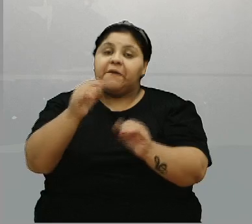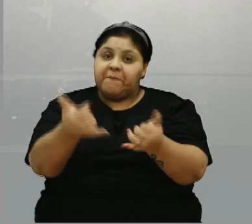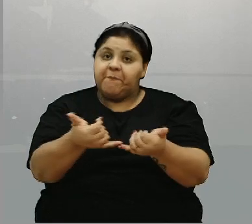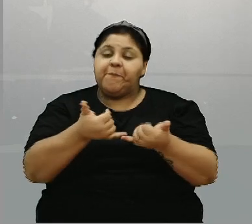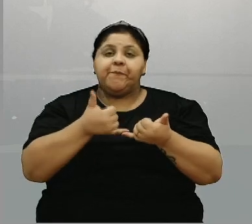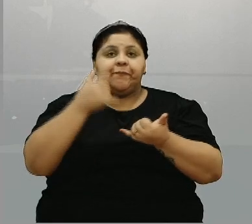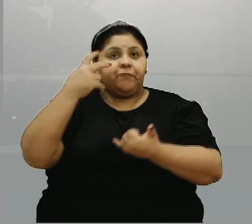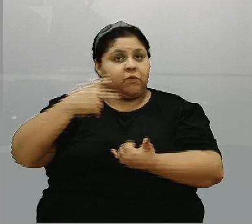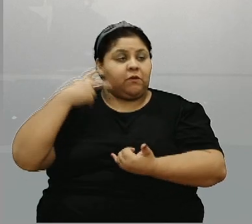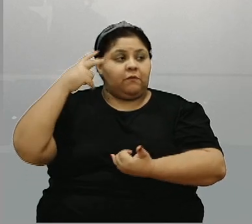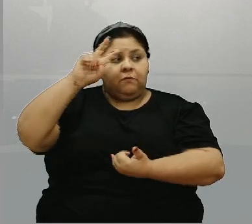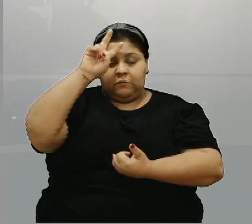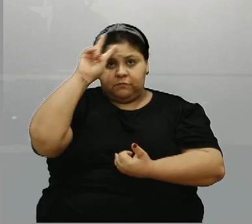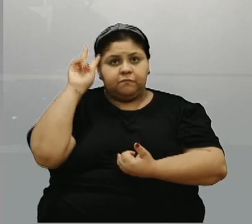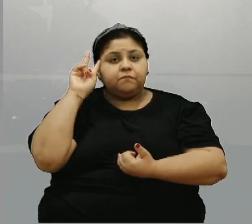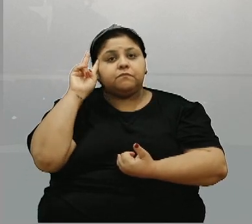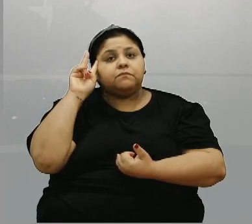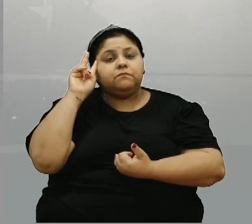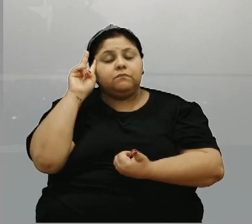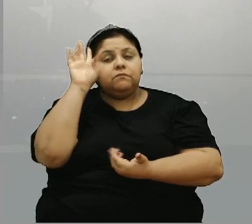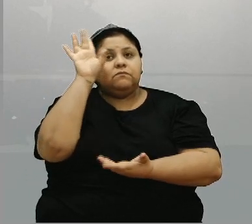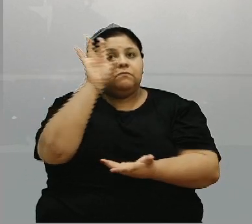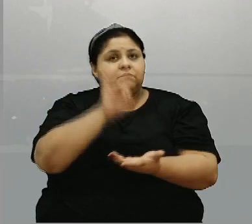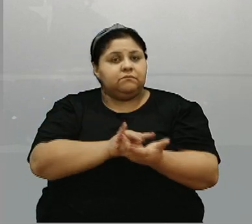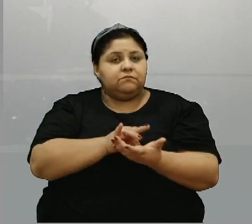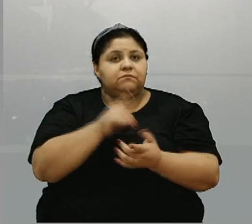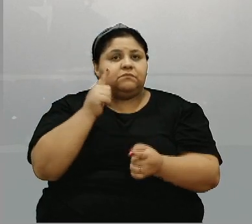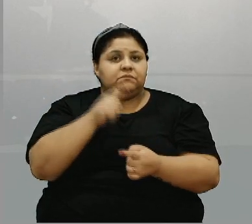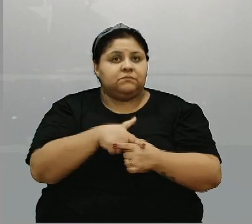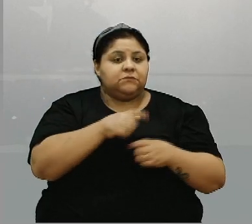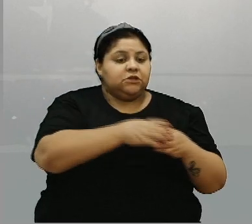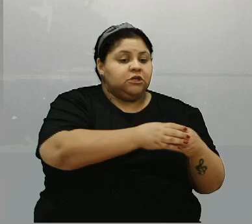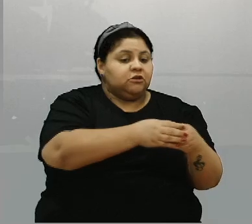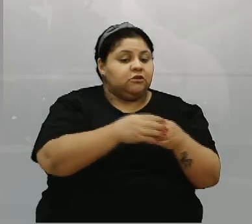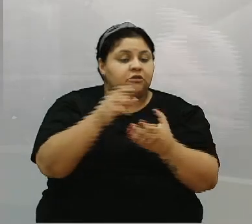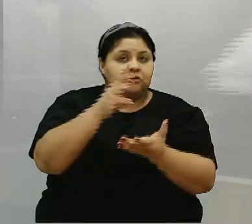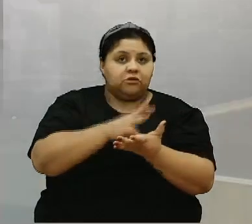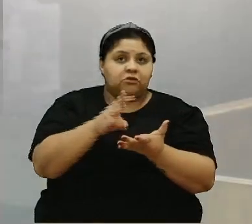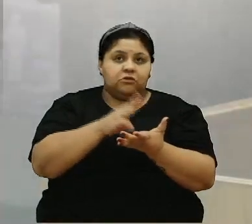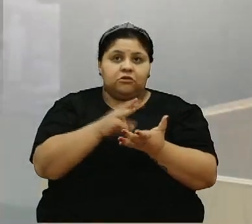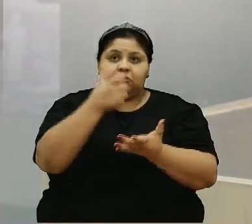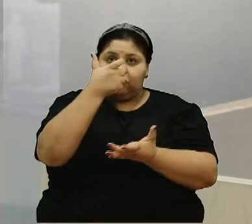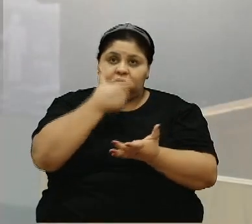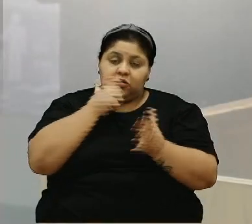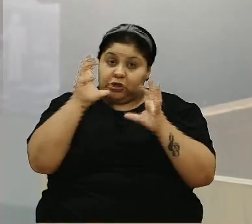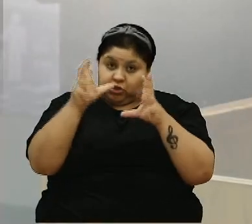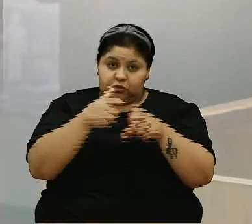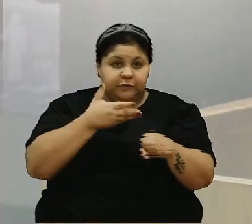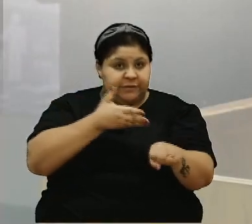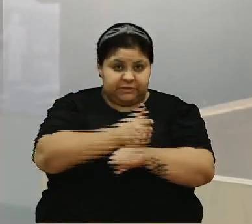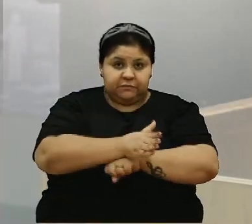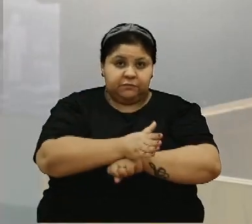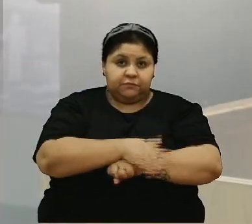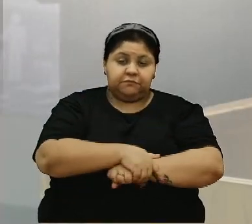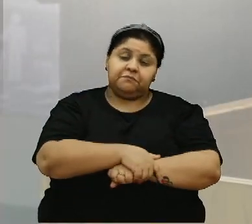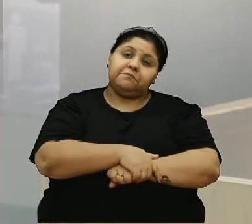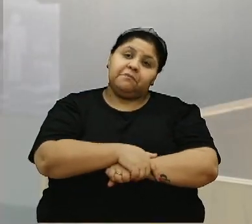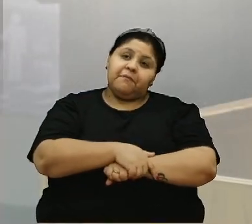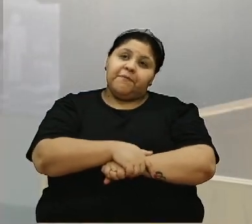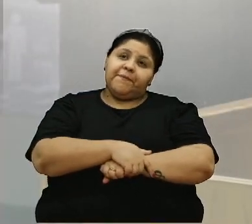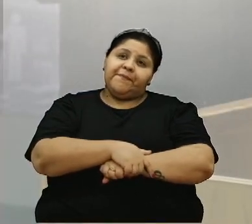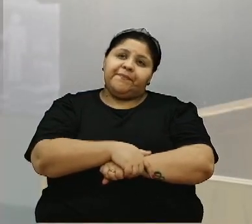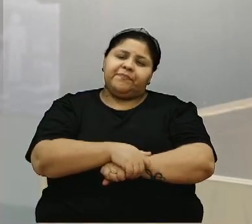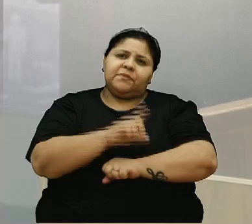vereador Ues, e confirmo, porque tem um grupo no WhatsApp, que eu acho que quase todos já estão nesse grupo, que tinha